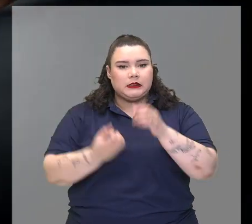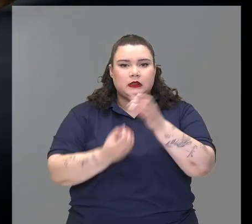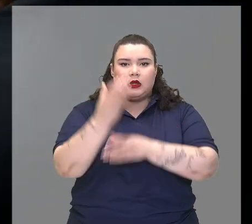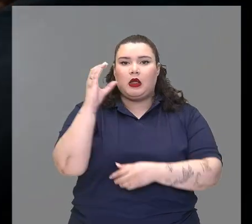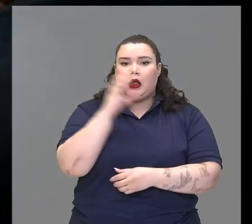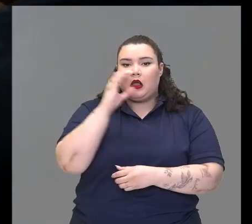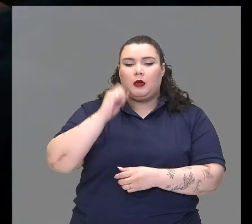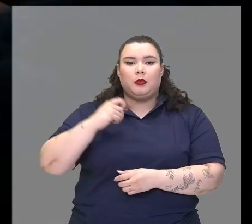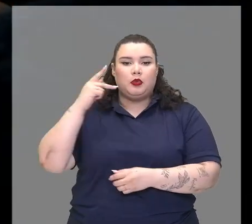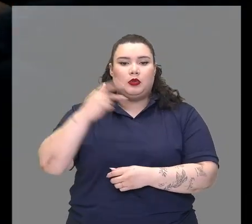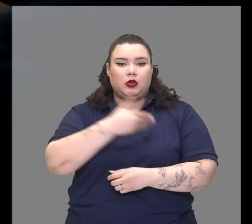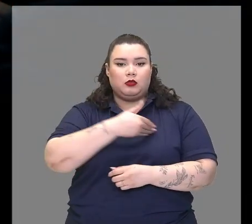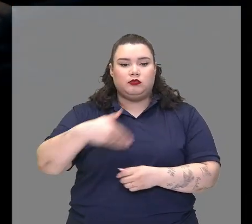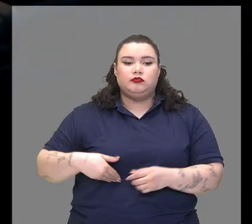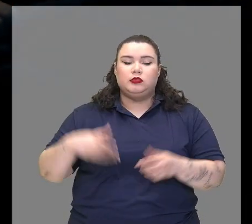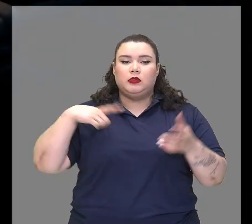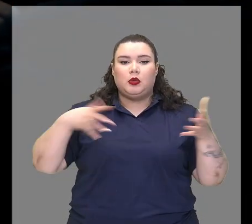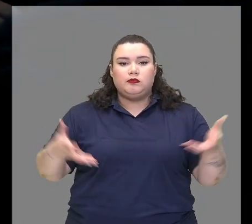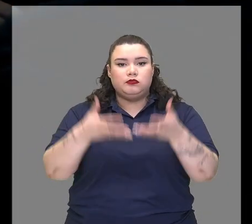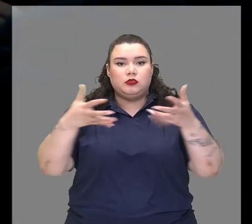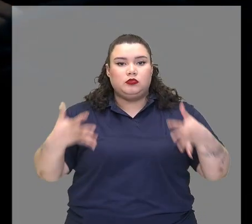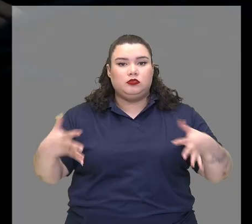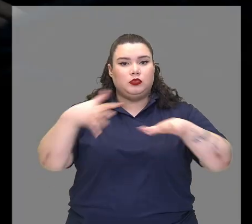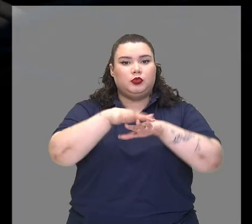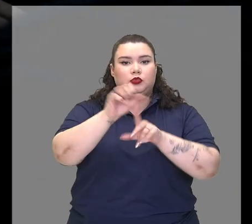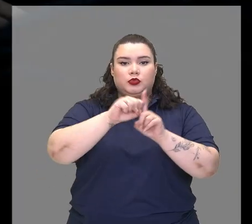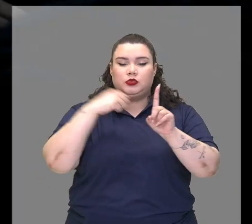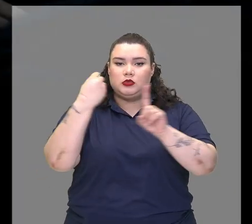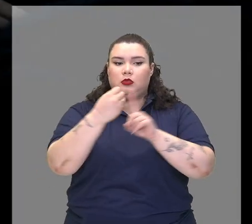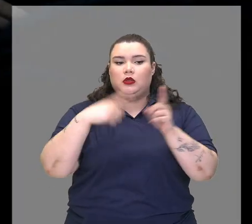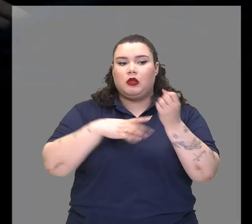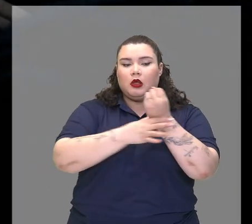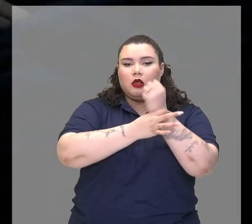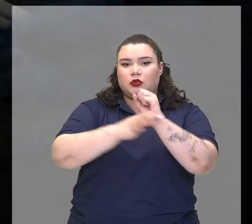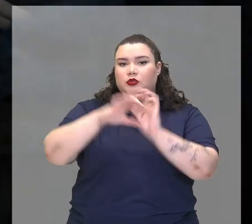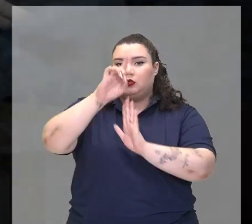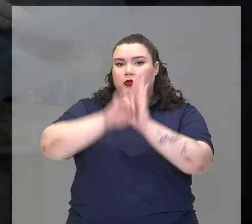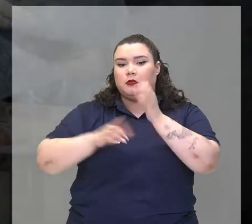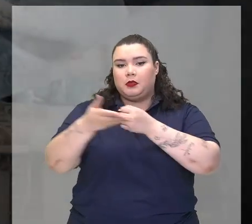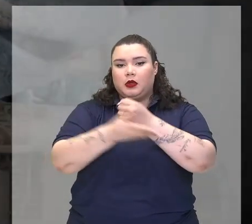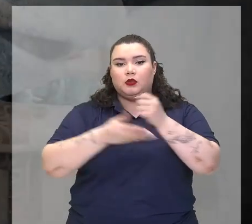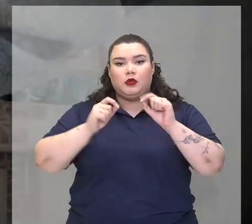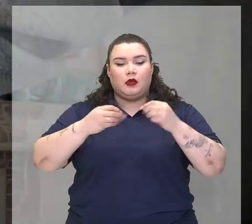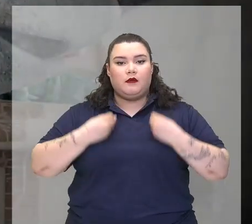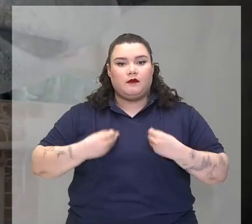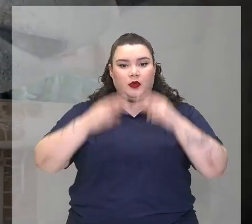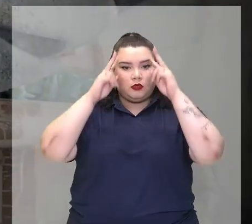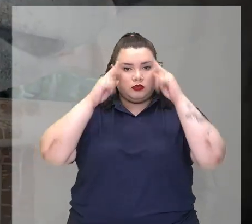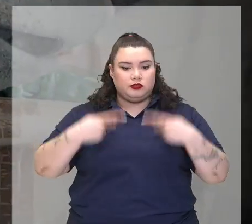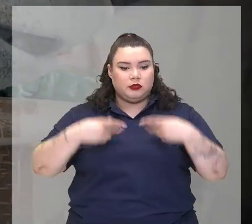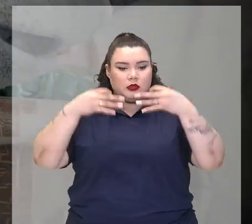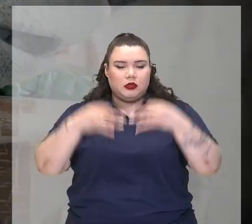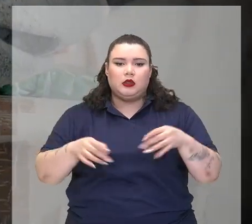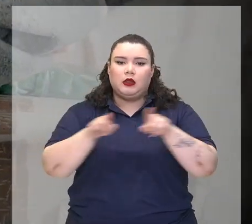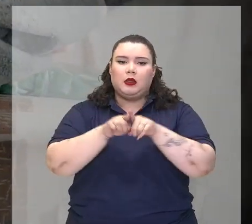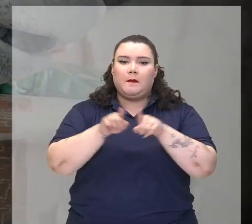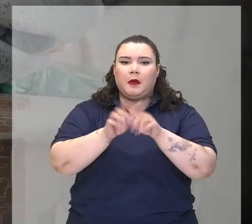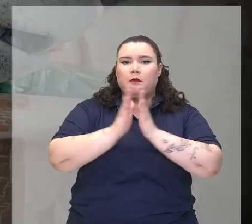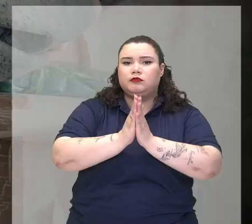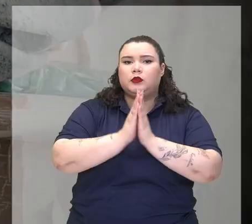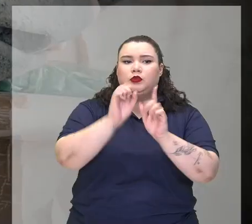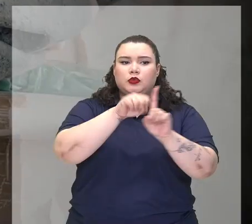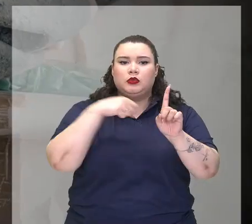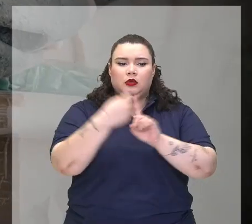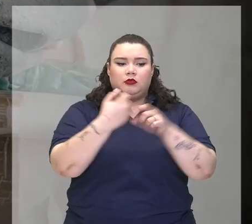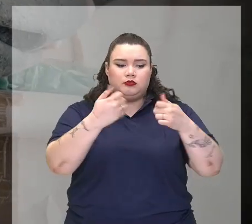mais eficazes, que promovam a inclusão social e garantam o direito básico à dignidade humana, e também ao apelo à sociedade.